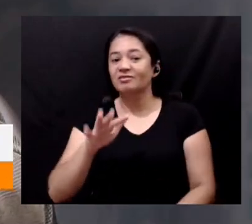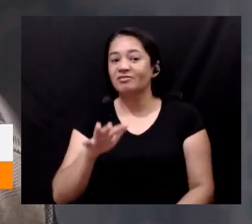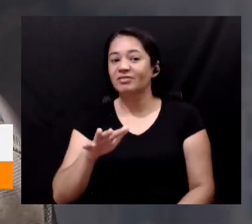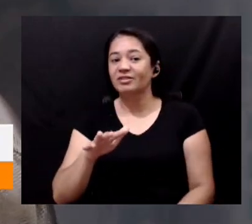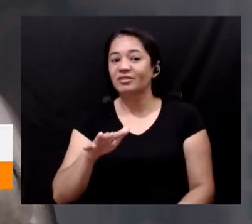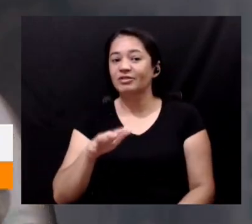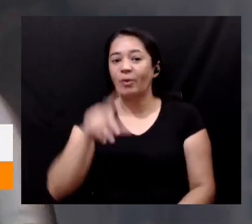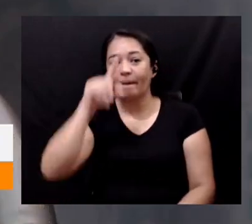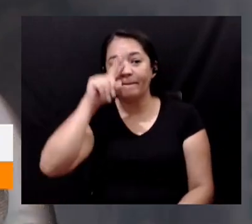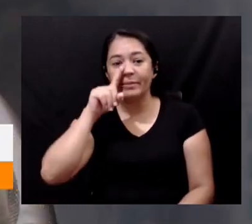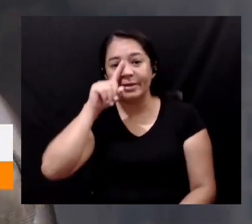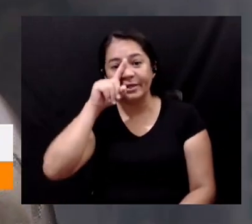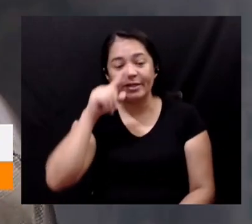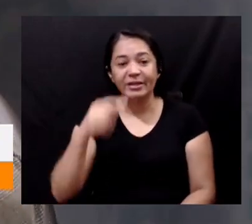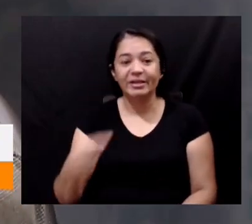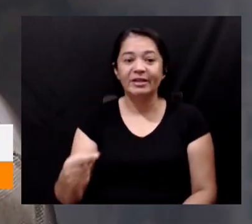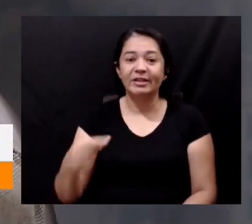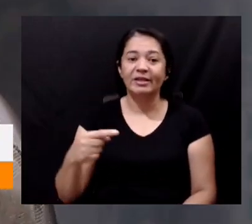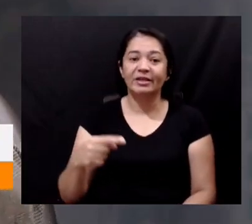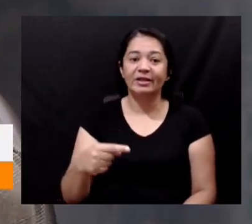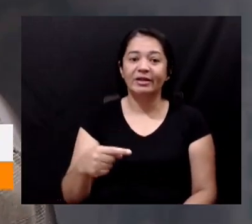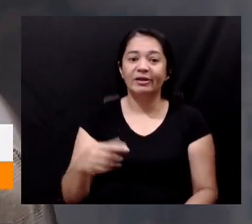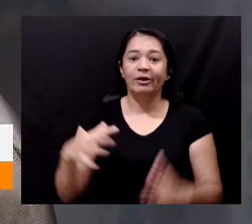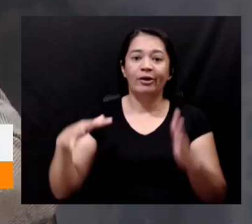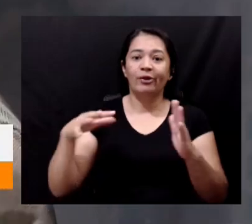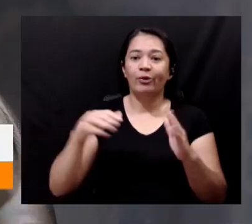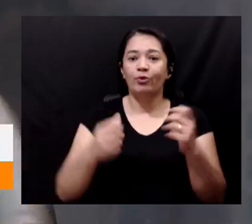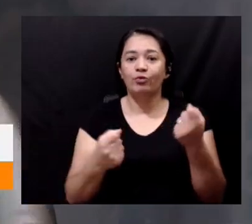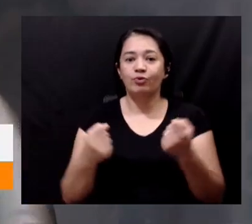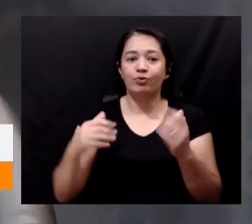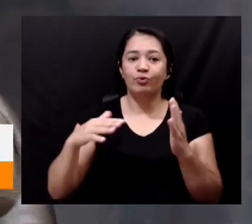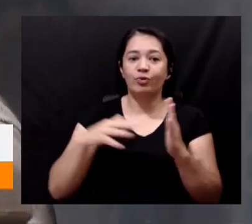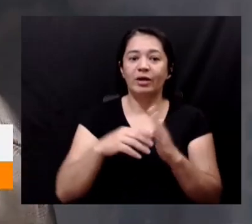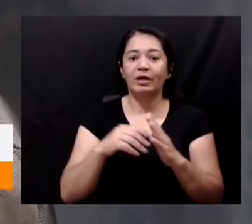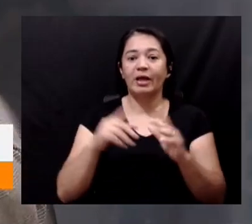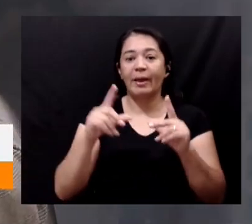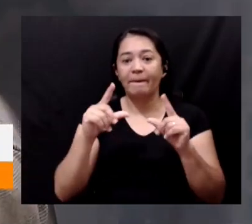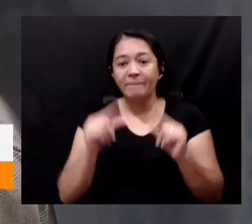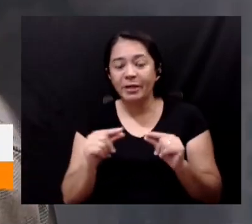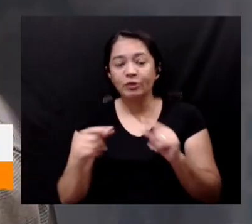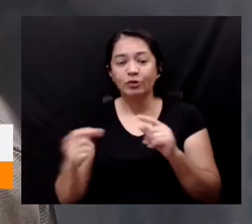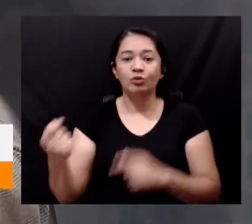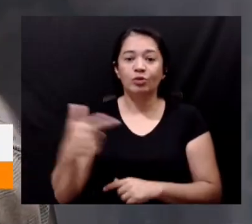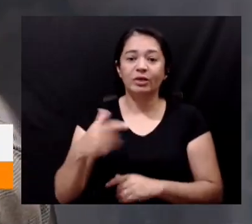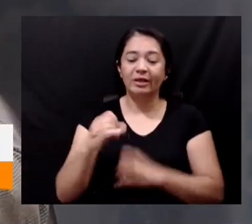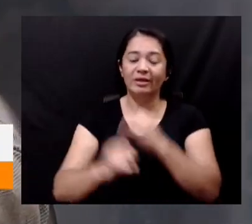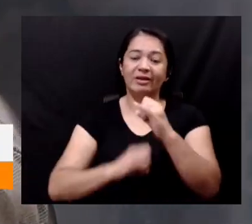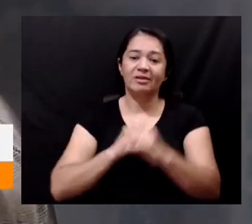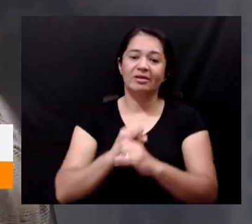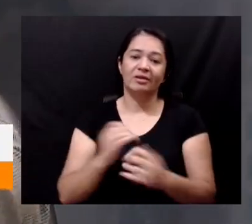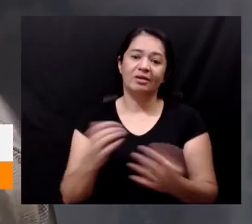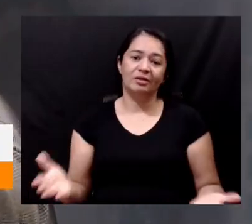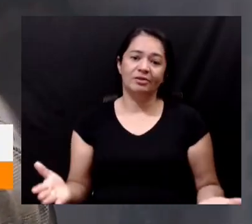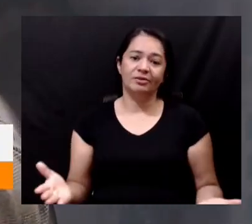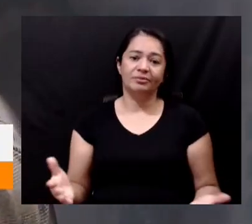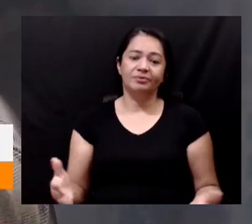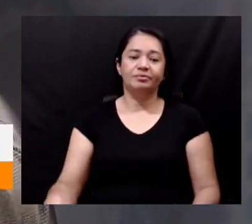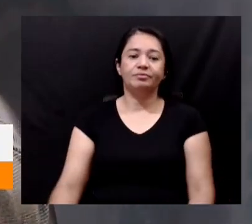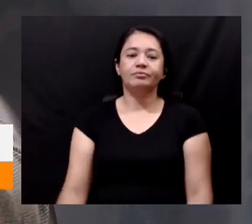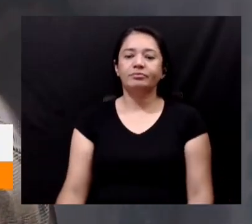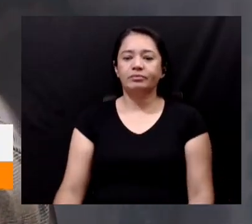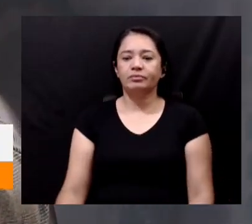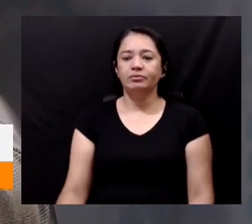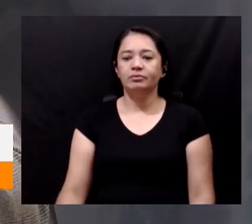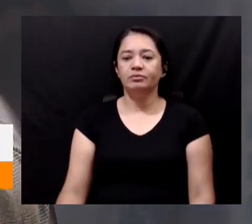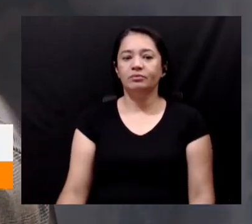risco de estar na rua, às vezes passar um carro ali, às vezes é menor do que o risco da internet. exato. Né, então assim, é